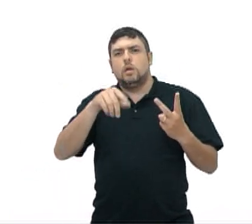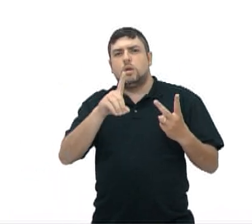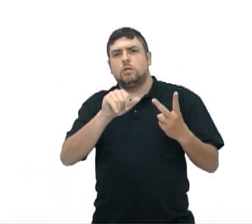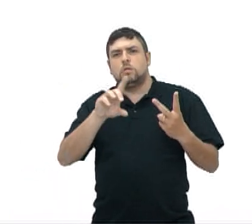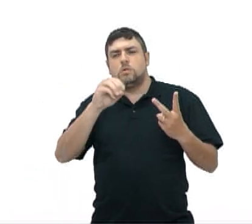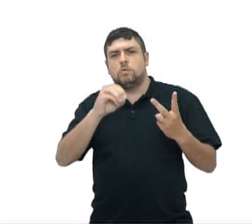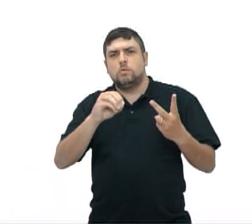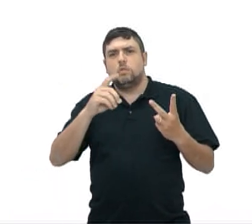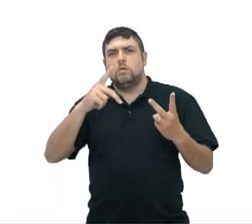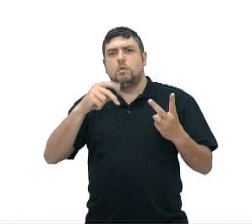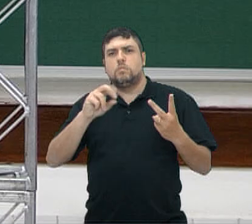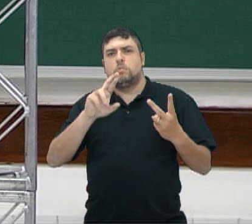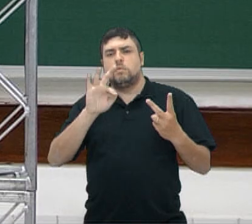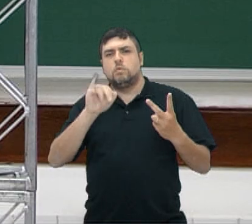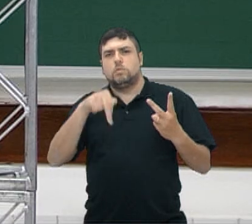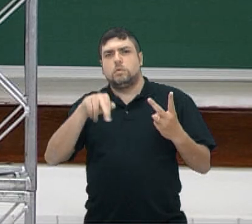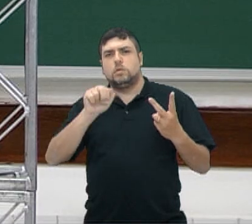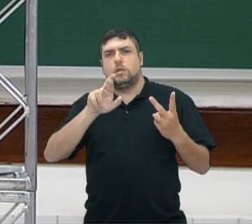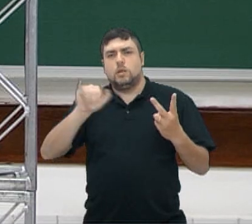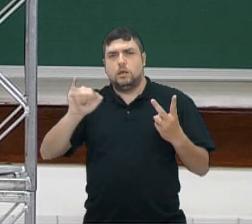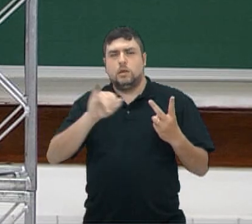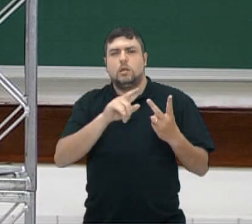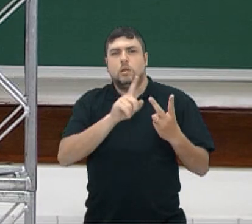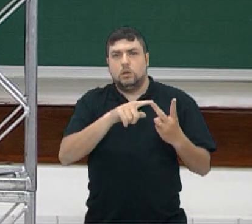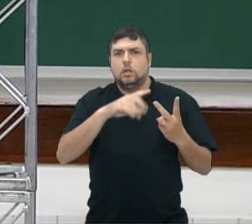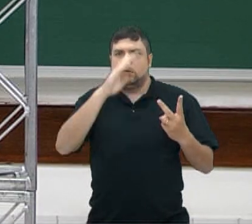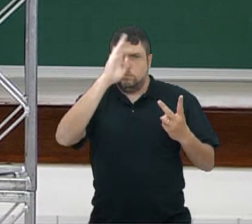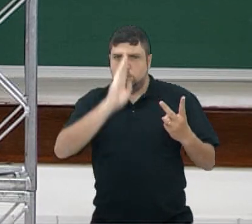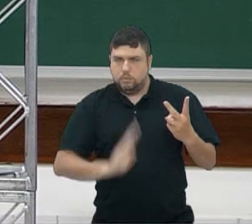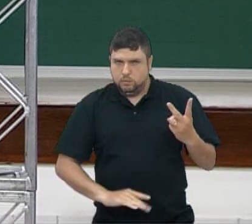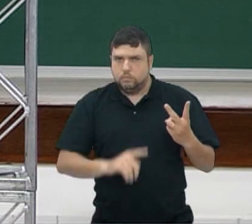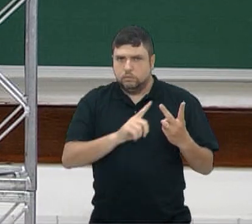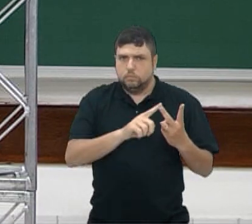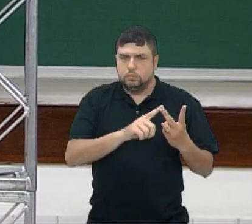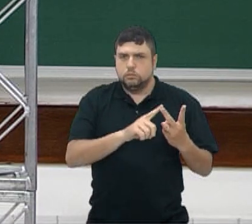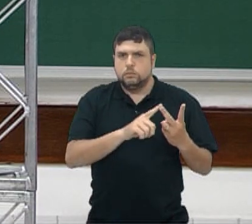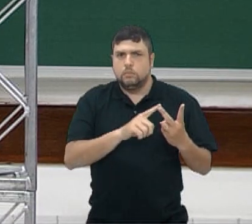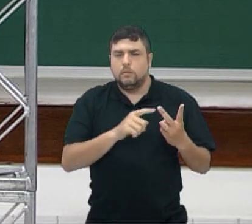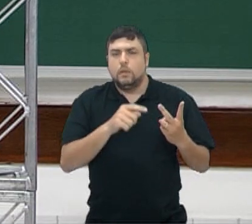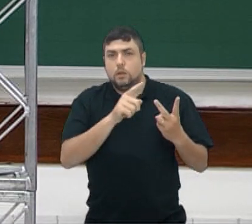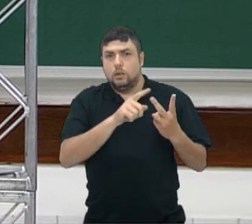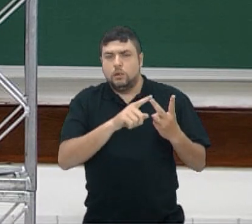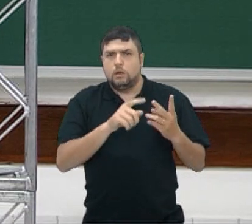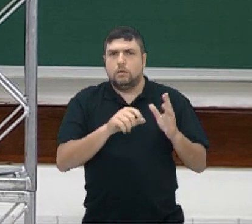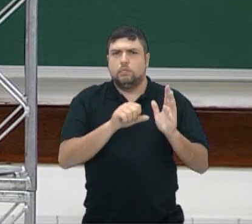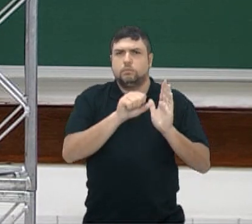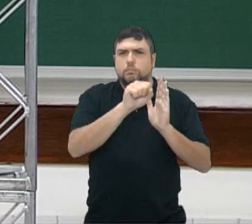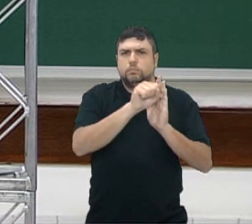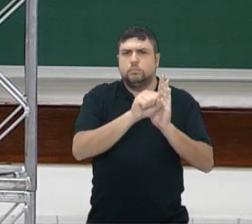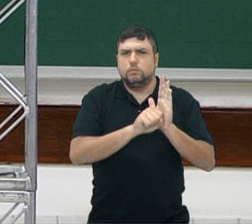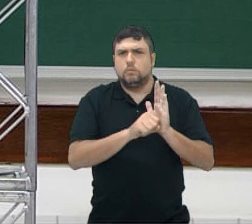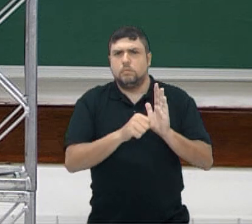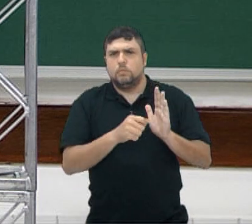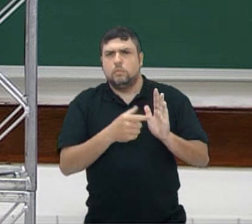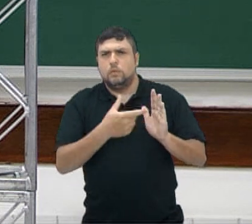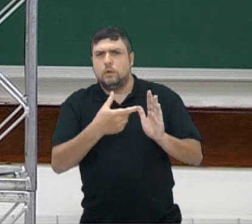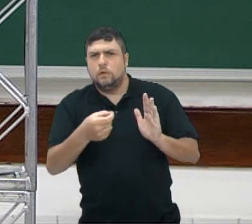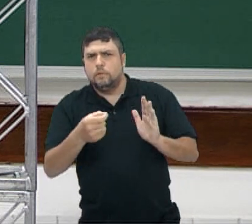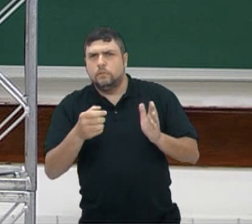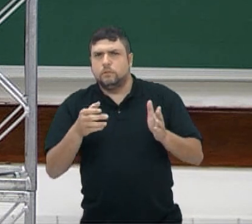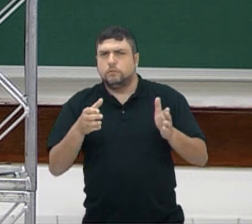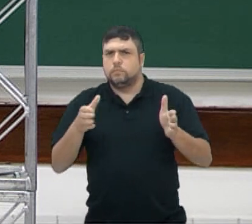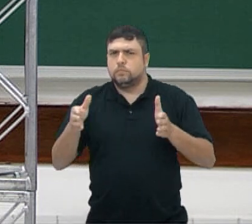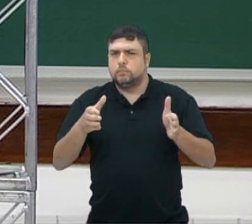é um brasileiro, ele vem depois do Picasso, né? Ele já é da metade do século XX, agora eu não tenho certeza a